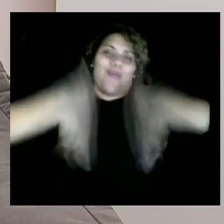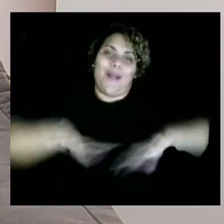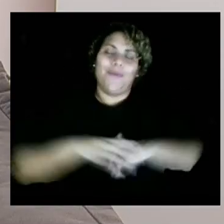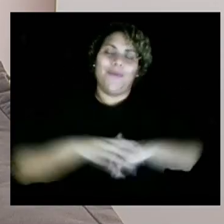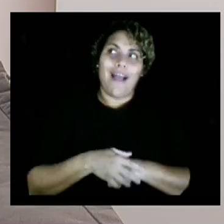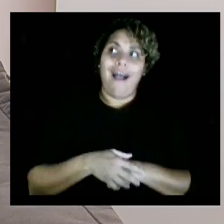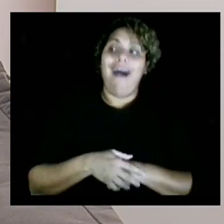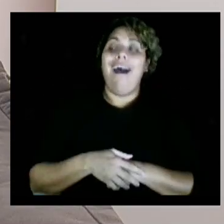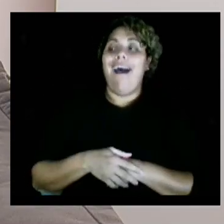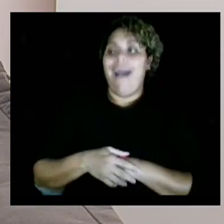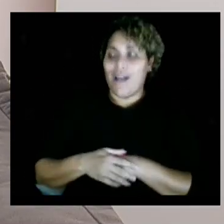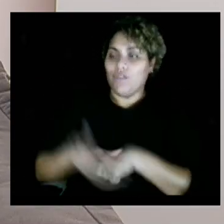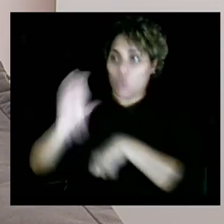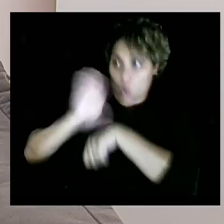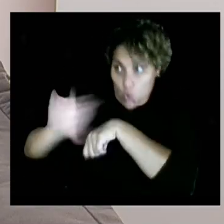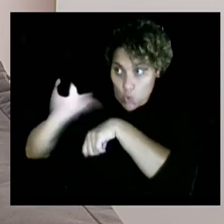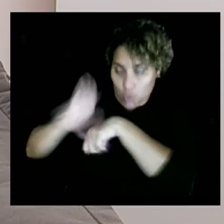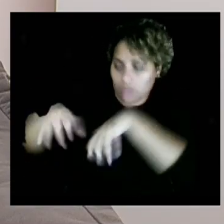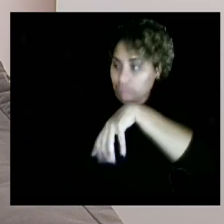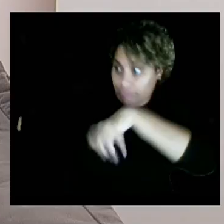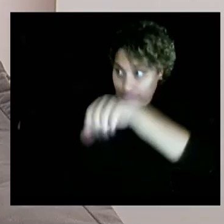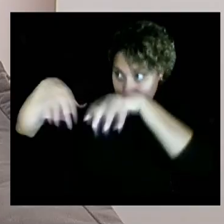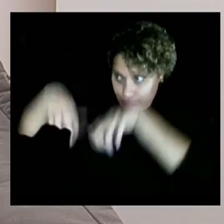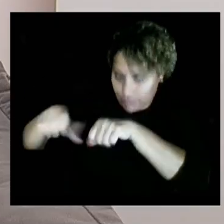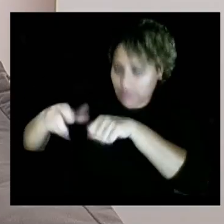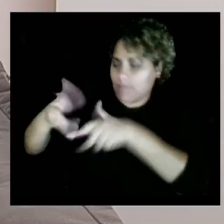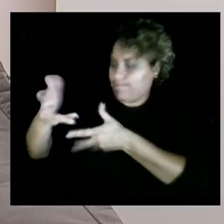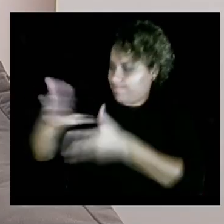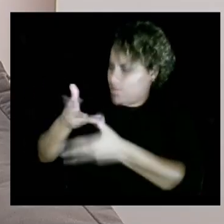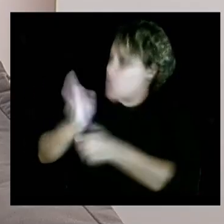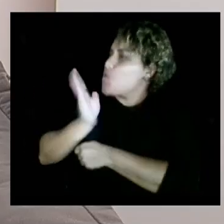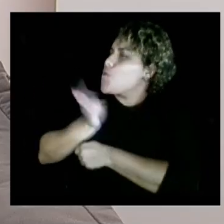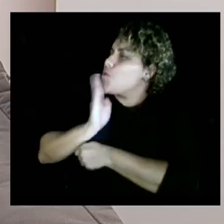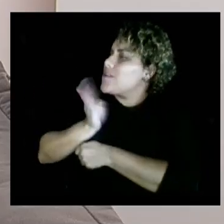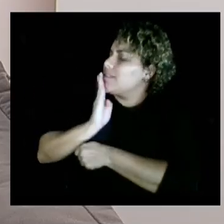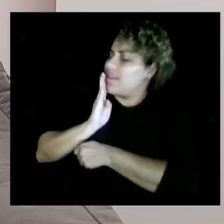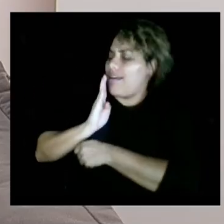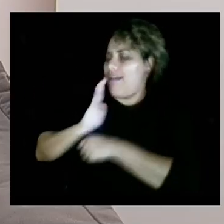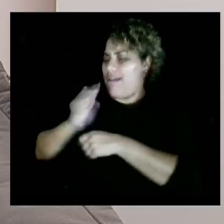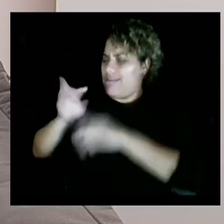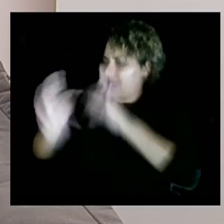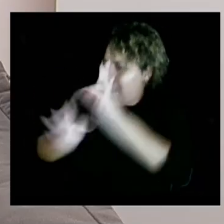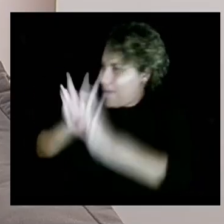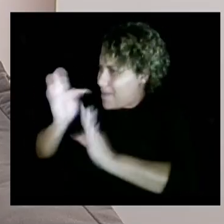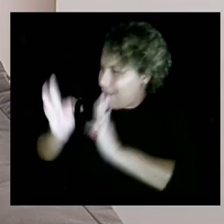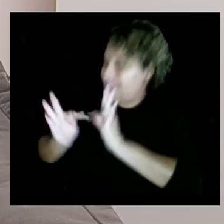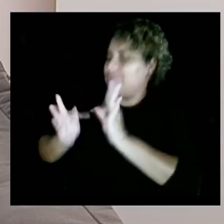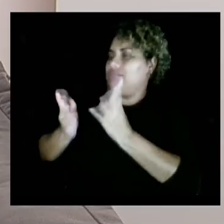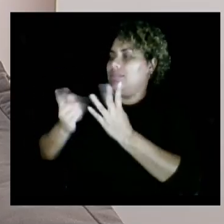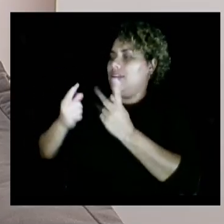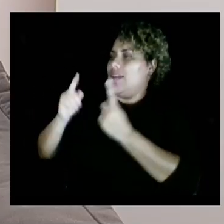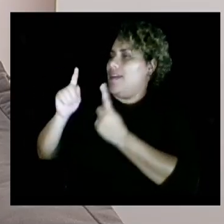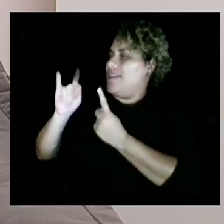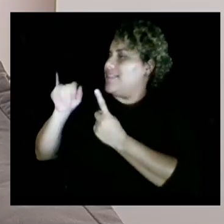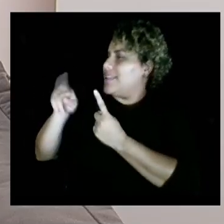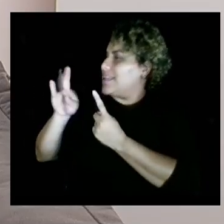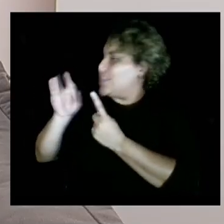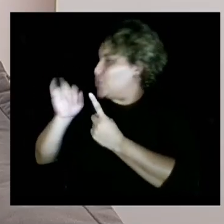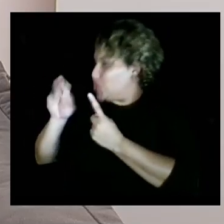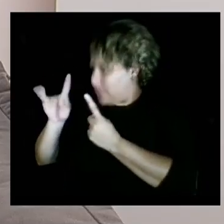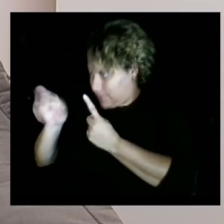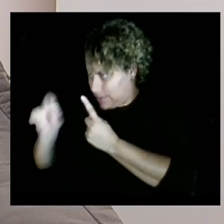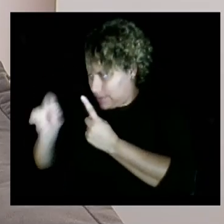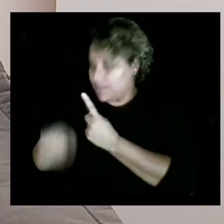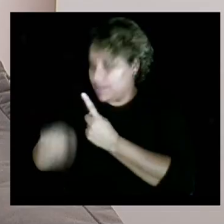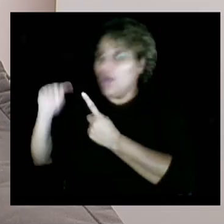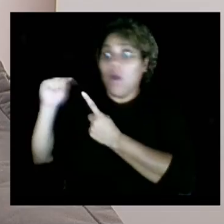massoterapia integrativa, conhecer a terapia integrativa, as práticas, né, integrativas. E a partir disso, quando foi que você